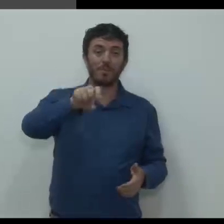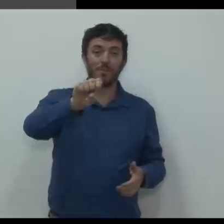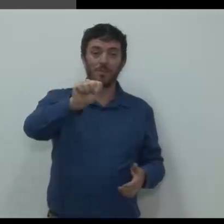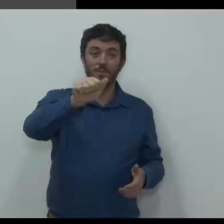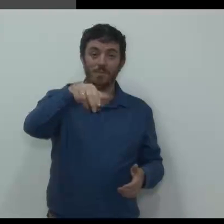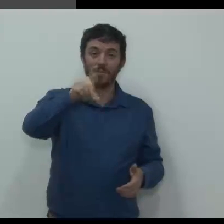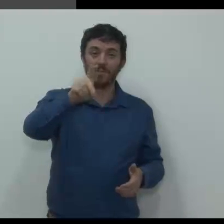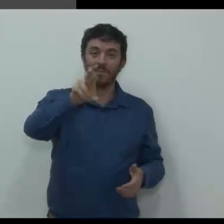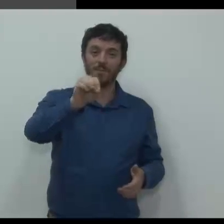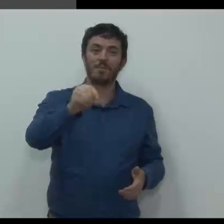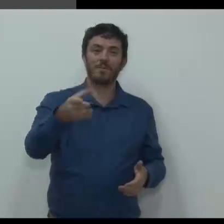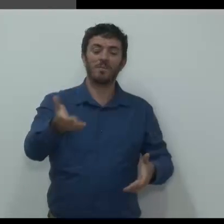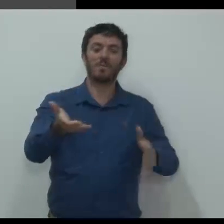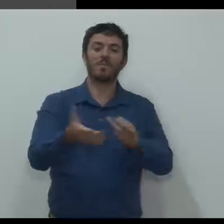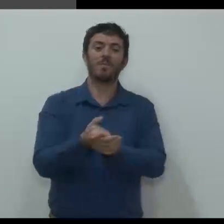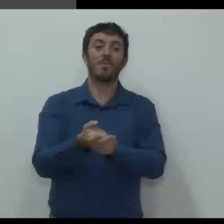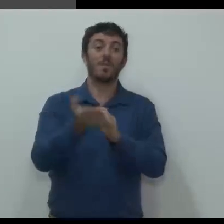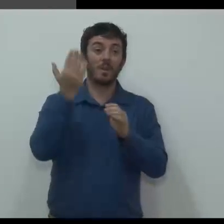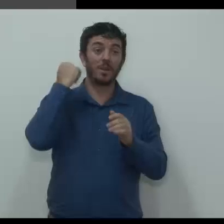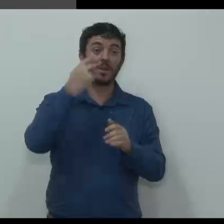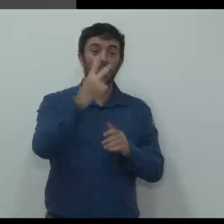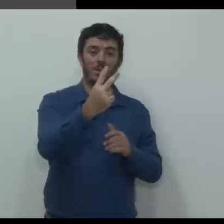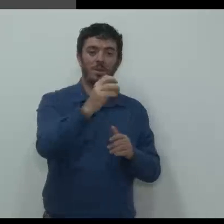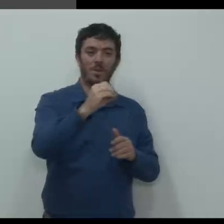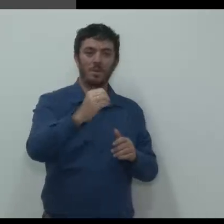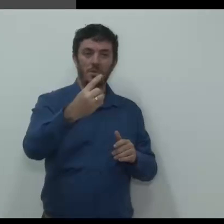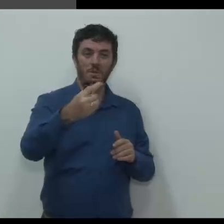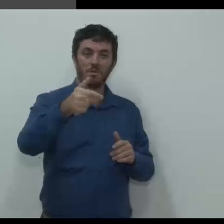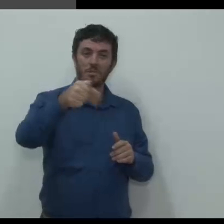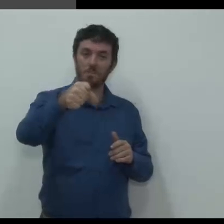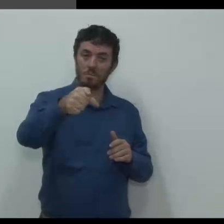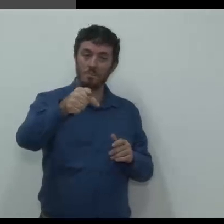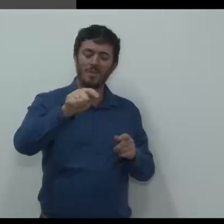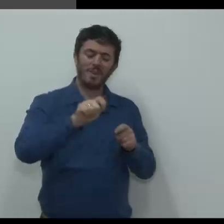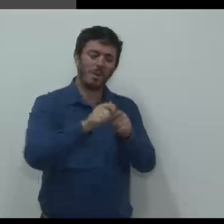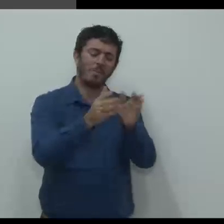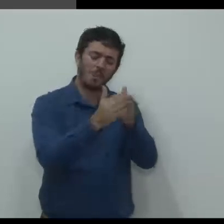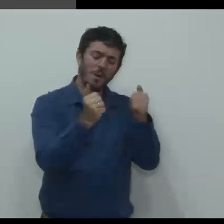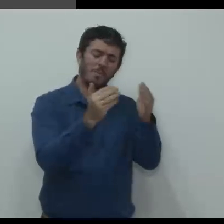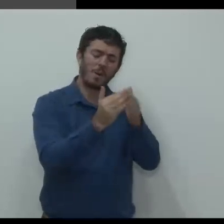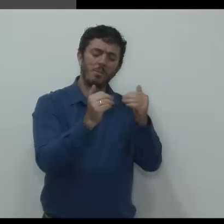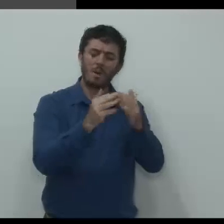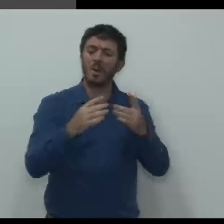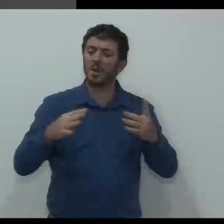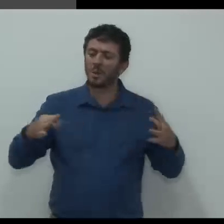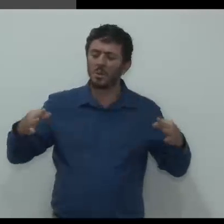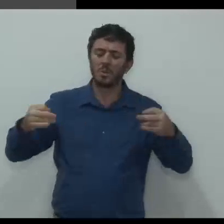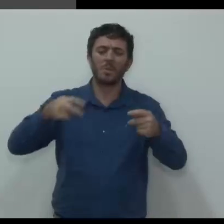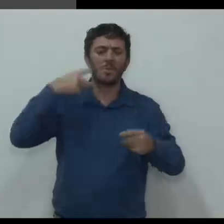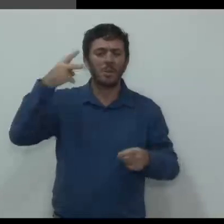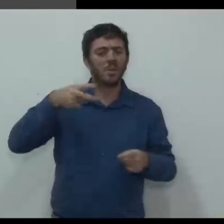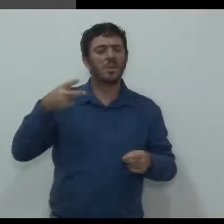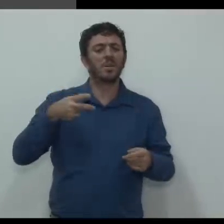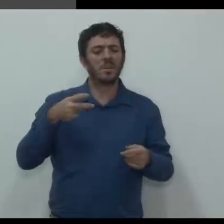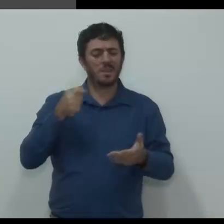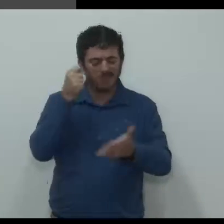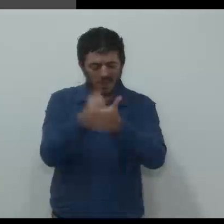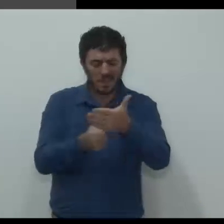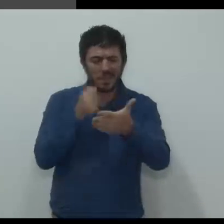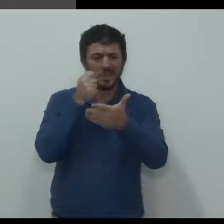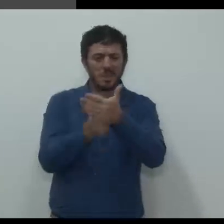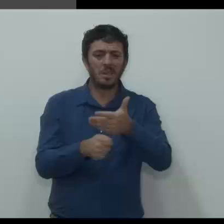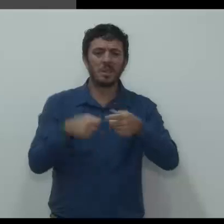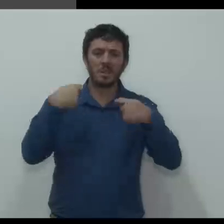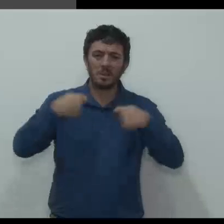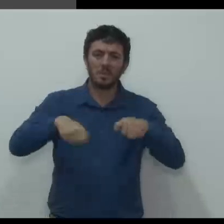2017, a gente fez essa solicitação, assim como todos os vereadores dessa casa, constantemente, indicam para a Prefeitura quanta coisa pode